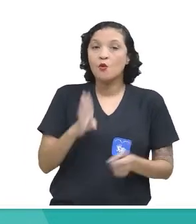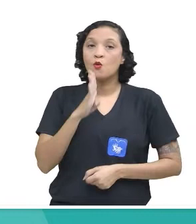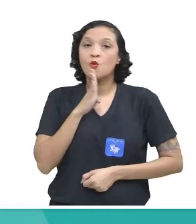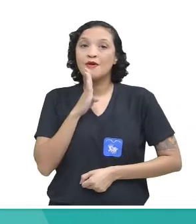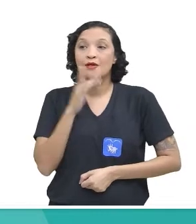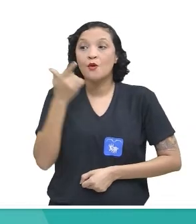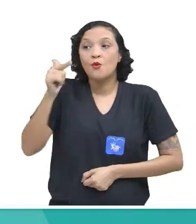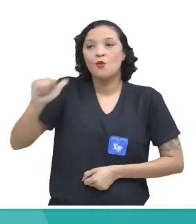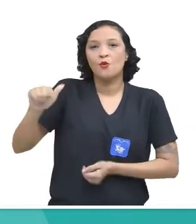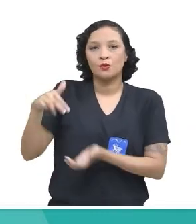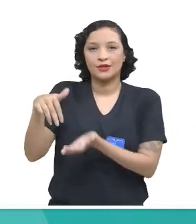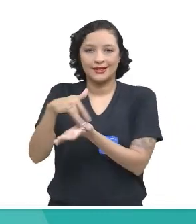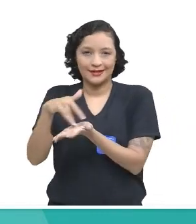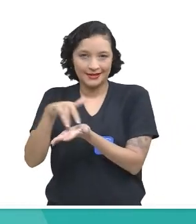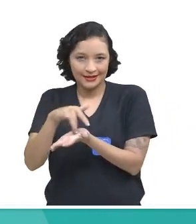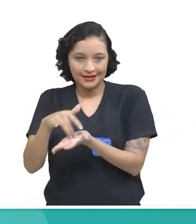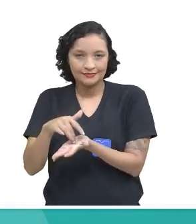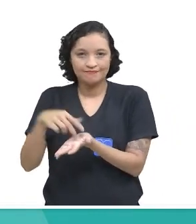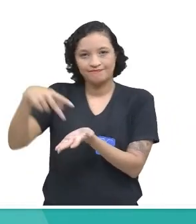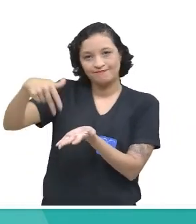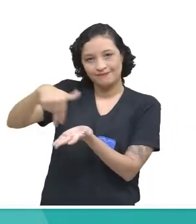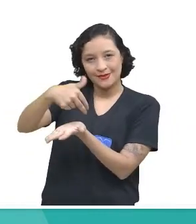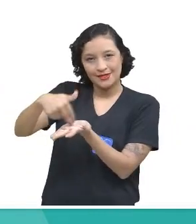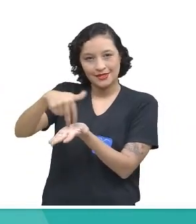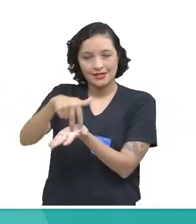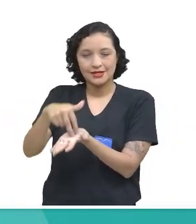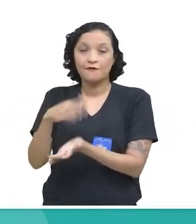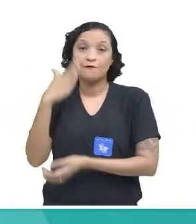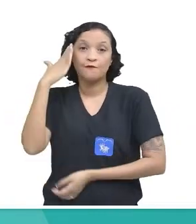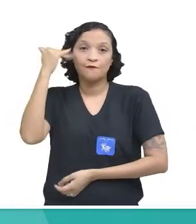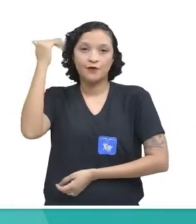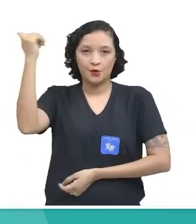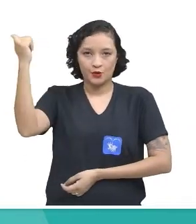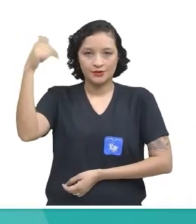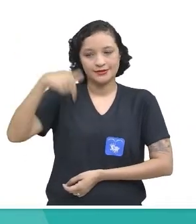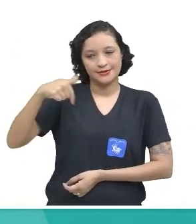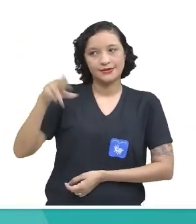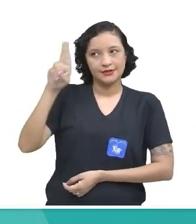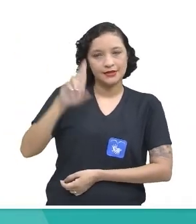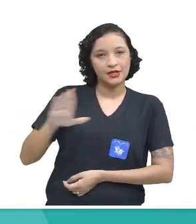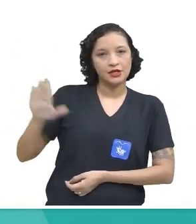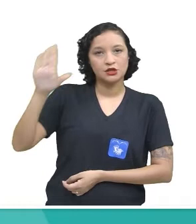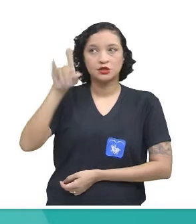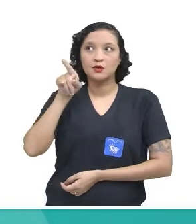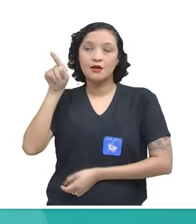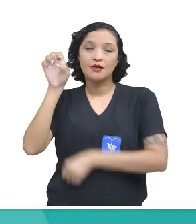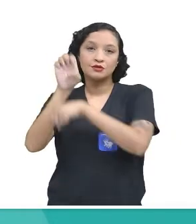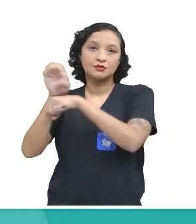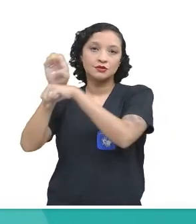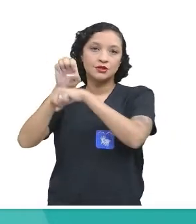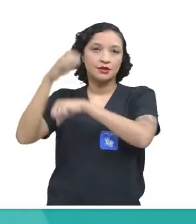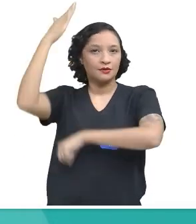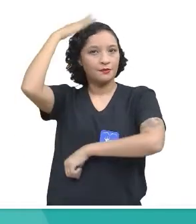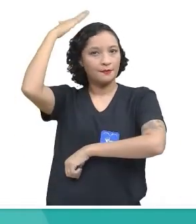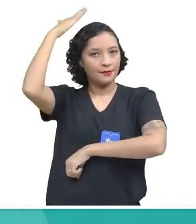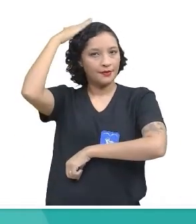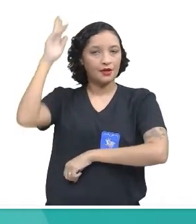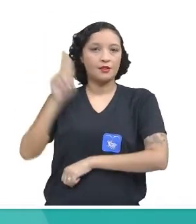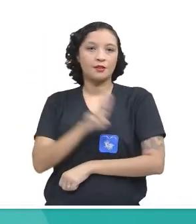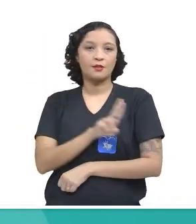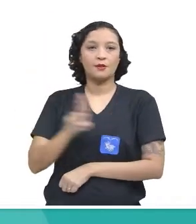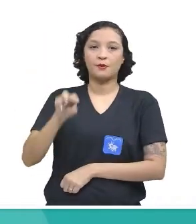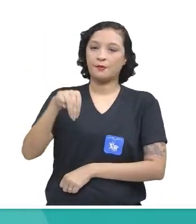também conhecida aqui na nossa região, mais especificamente lá no Pará, que é o Marambiré. E